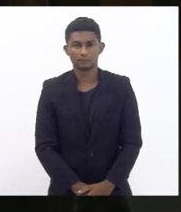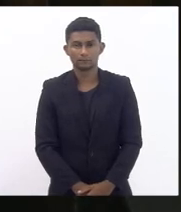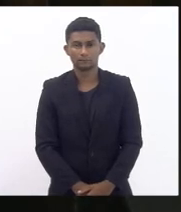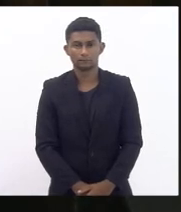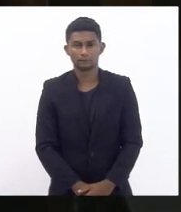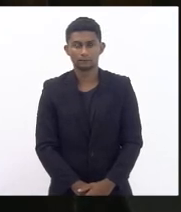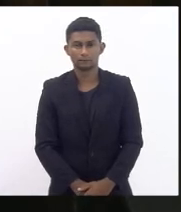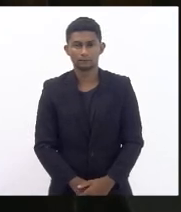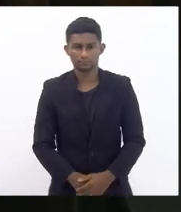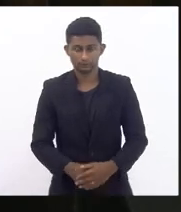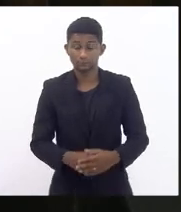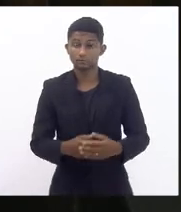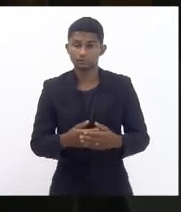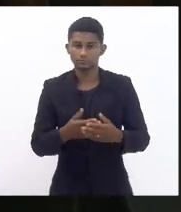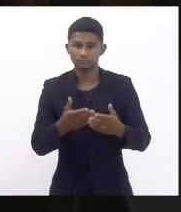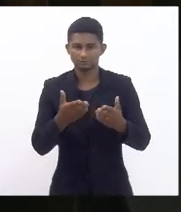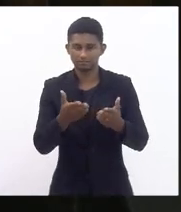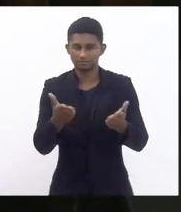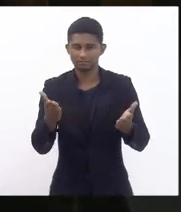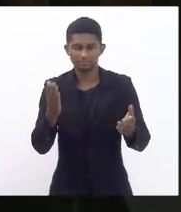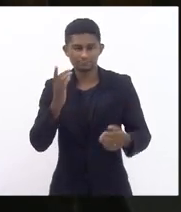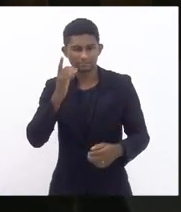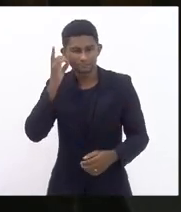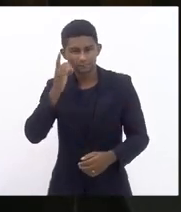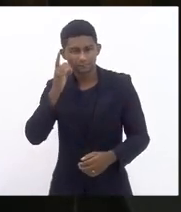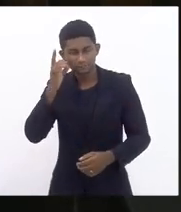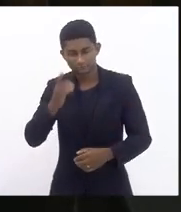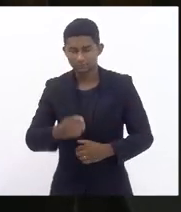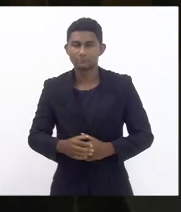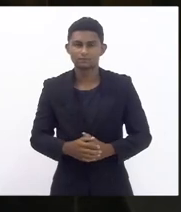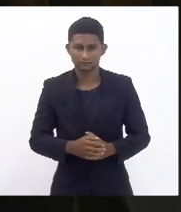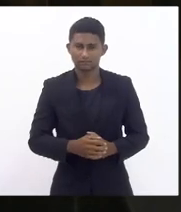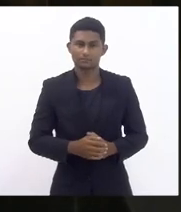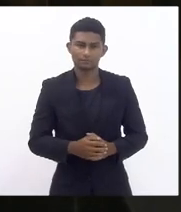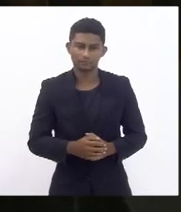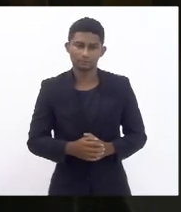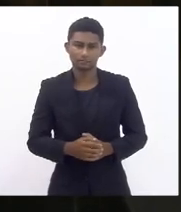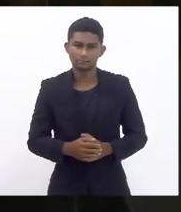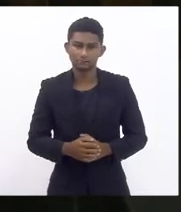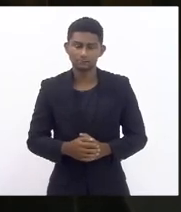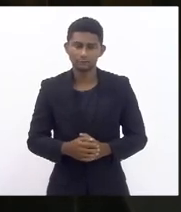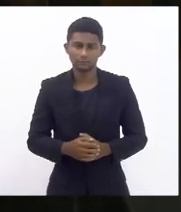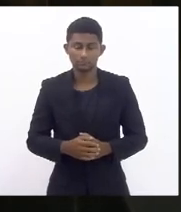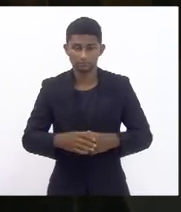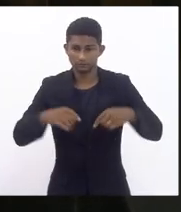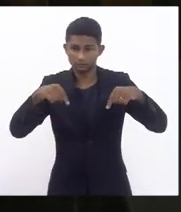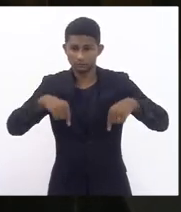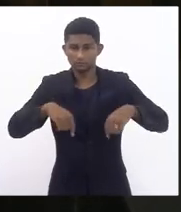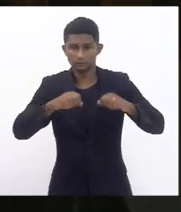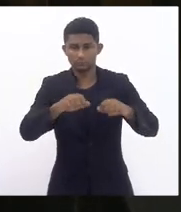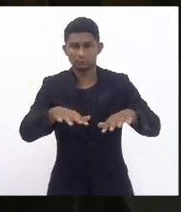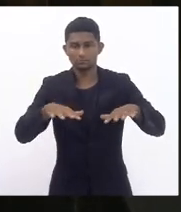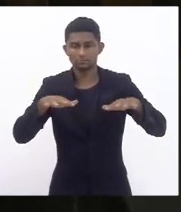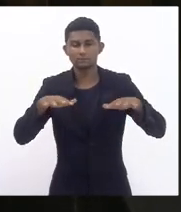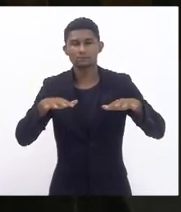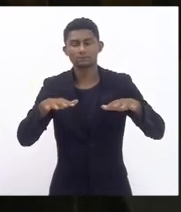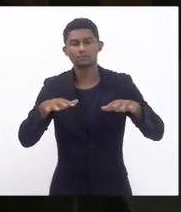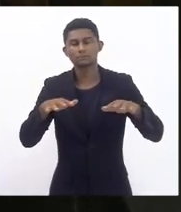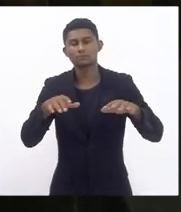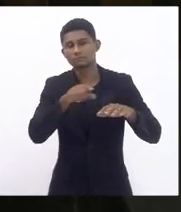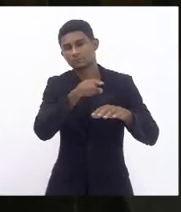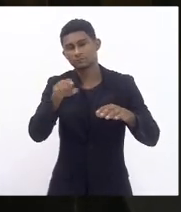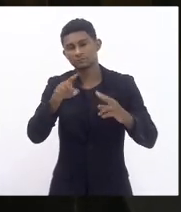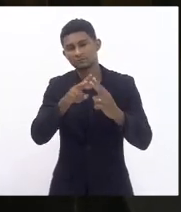Senhoras e senhores deputados que acompanham a sessão de forma